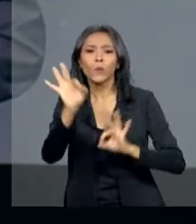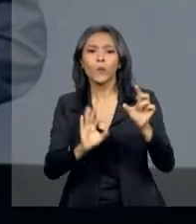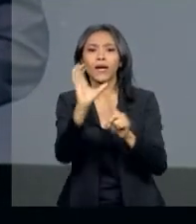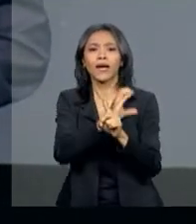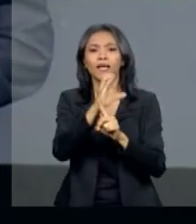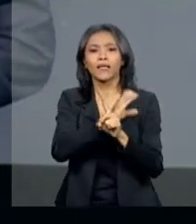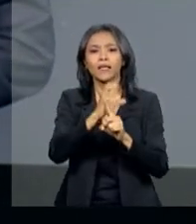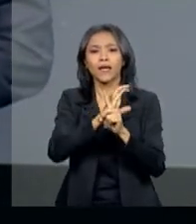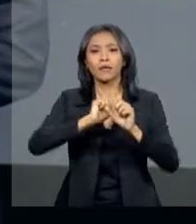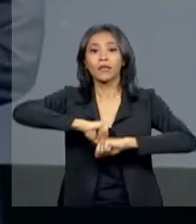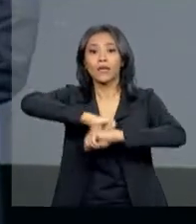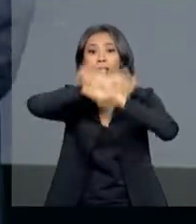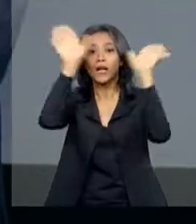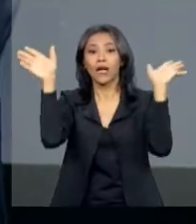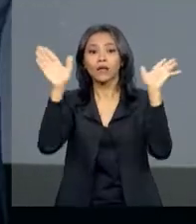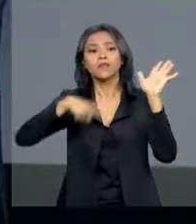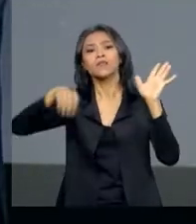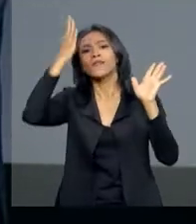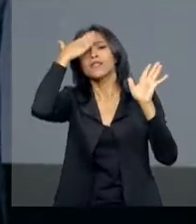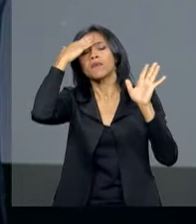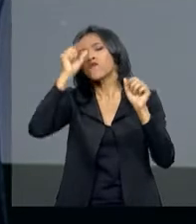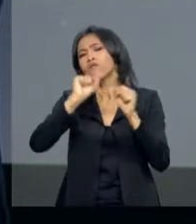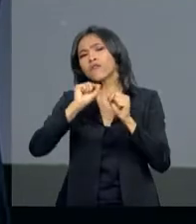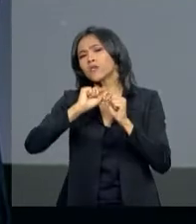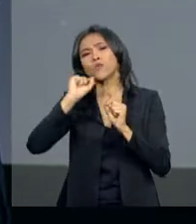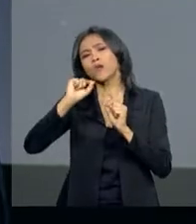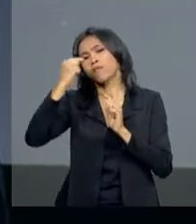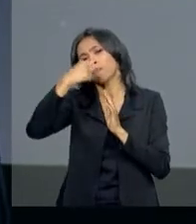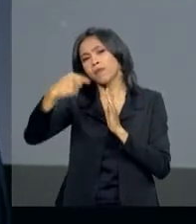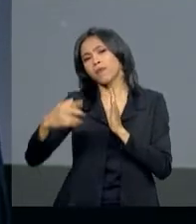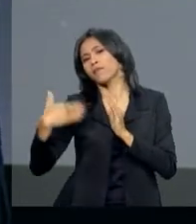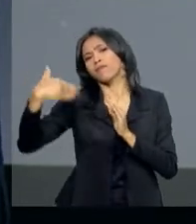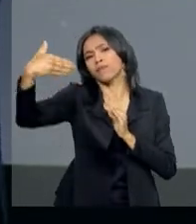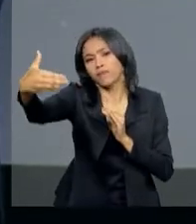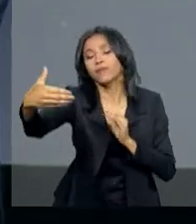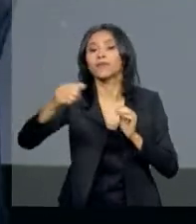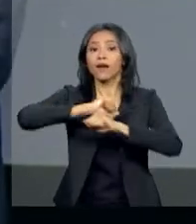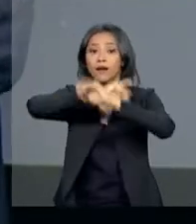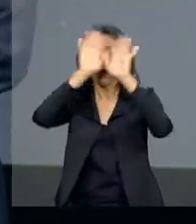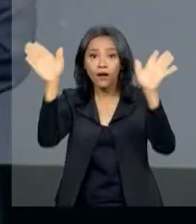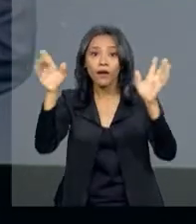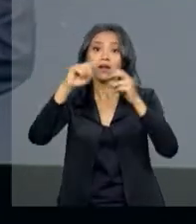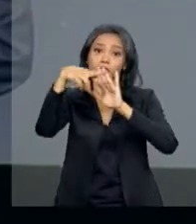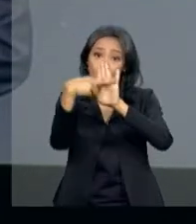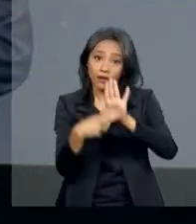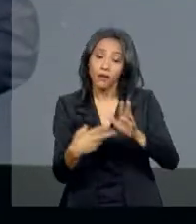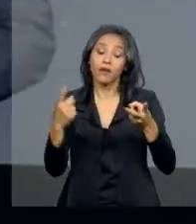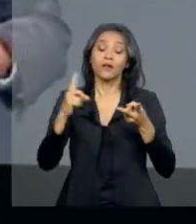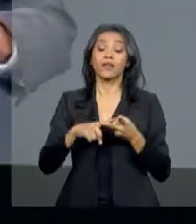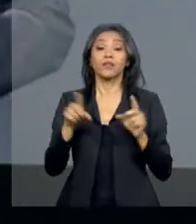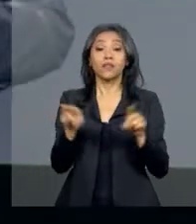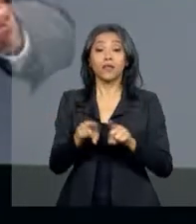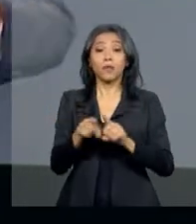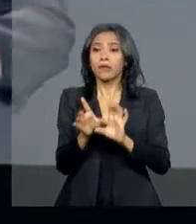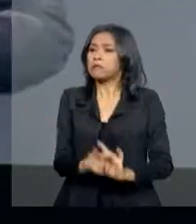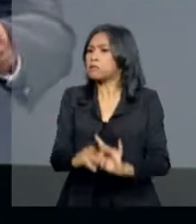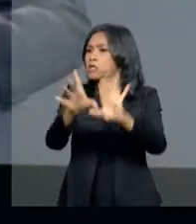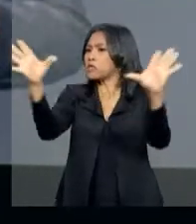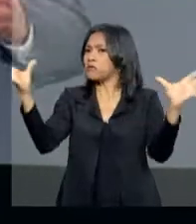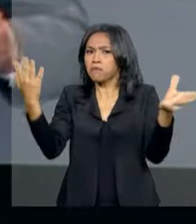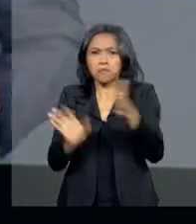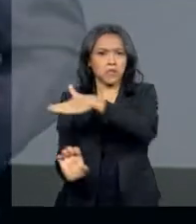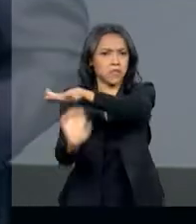todos a necessidade de respeito à concorrência a necessidade de se garantir concorrência